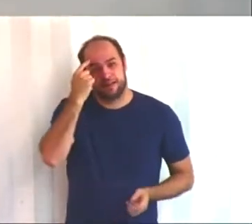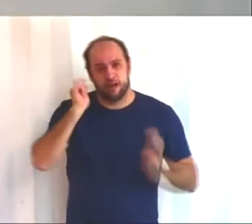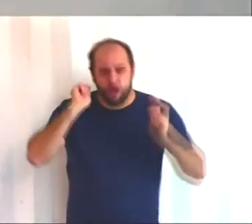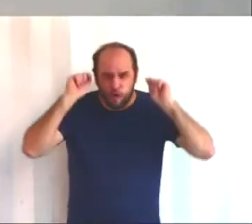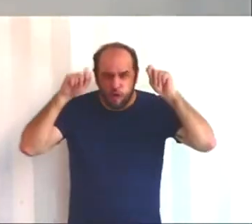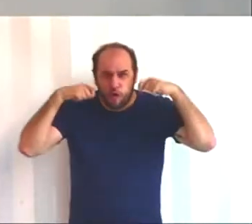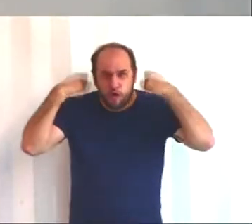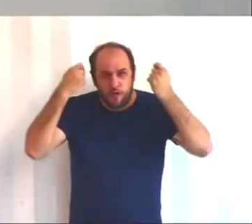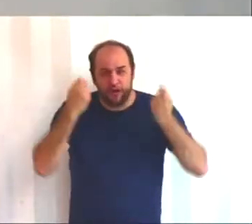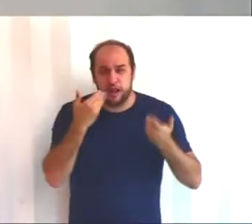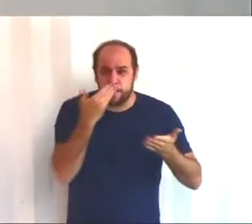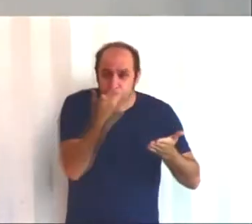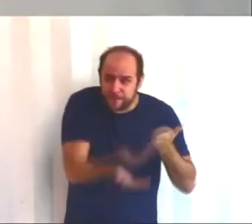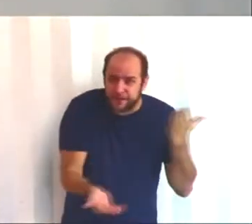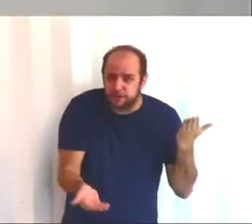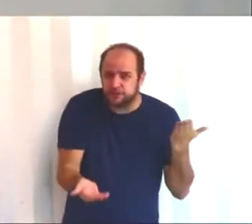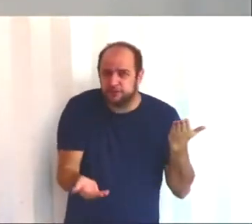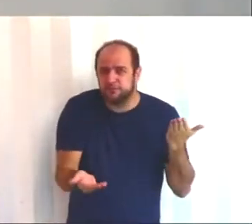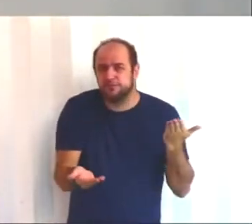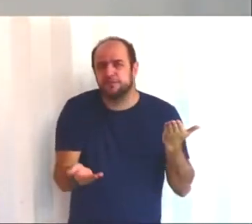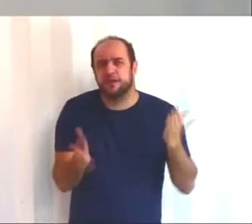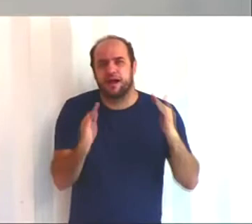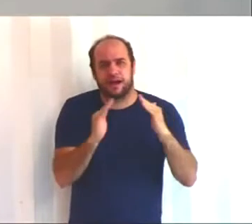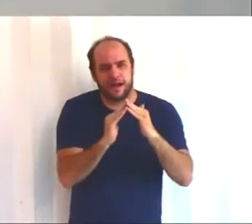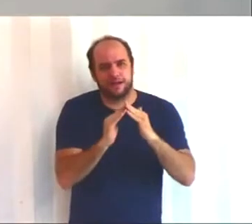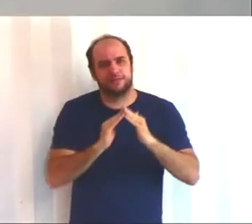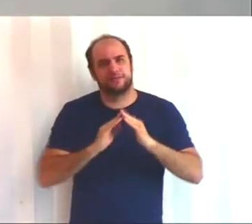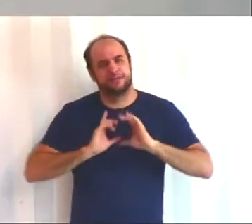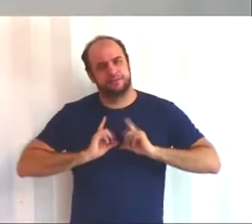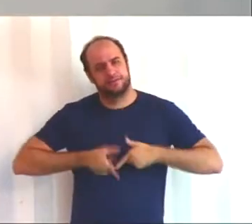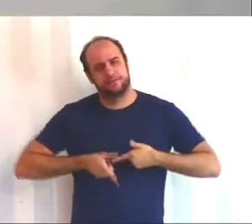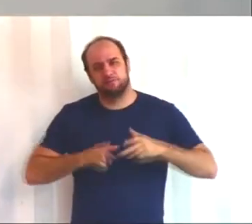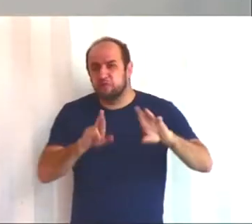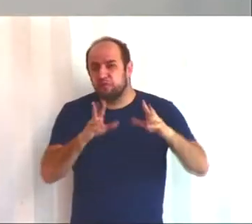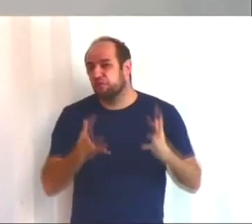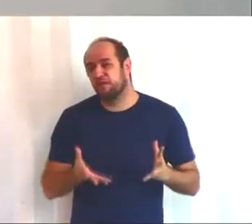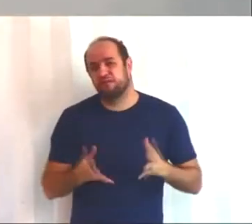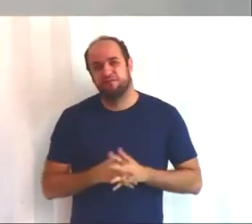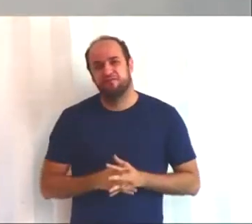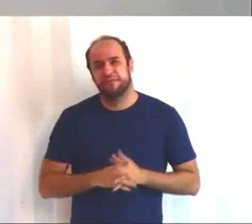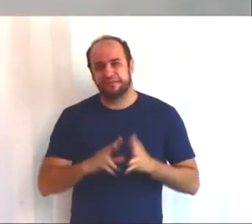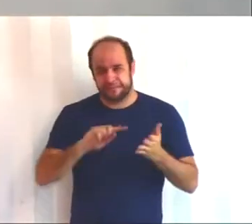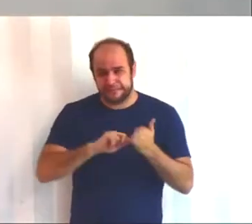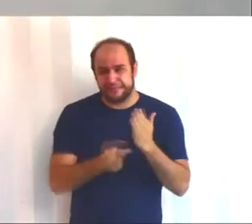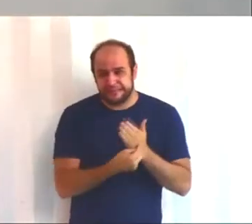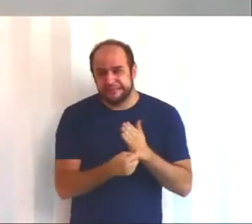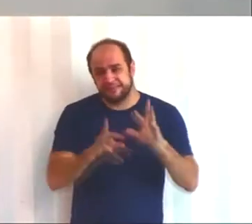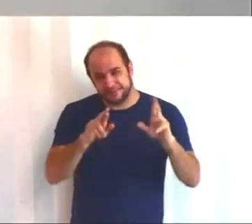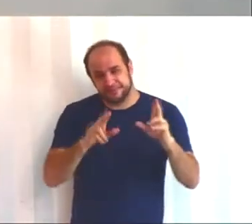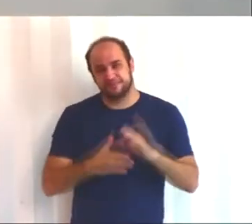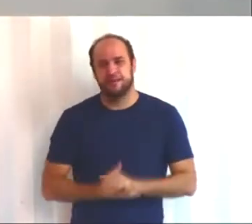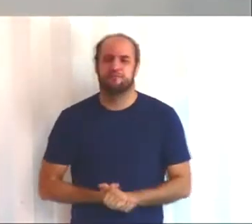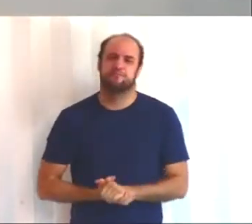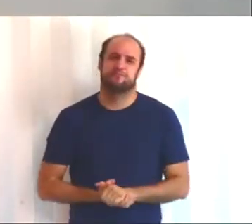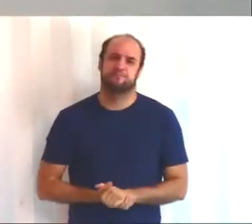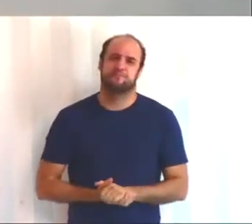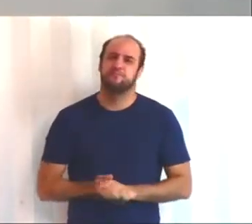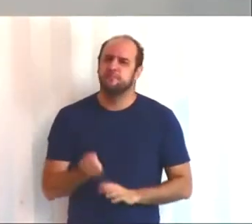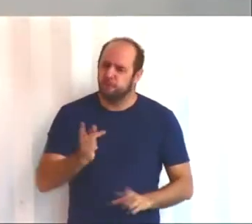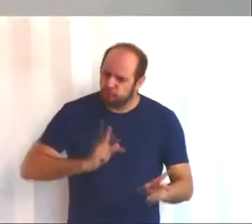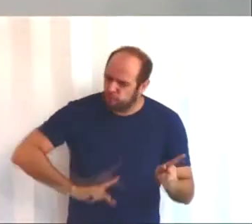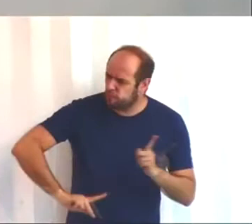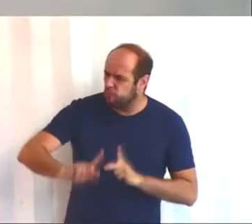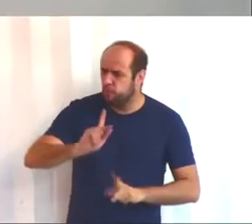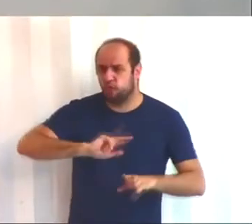ovelhas perdidas da casa de Israel. Ovelhas perdidas da casa de Israel. O povo